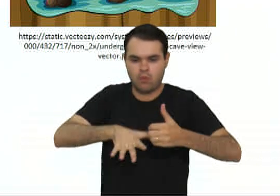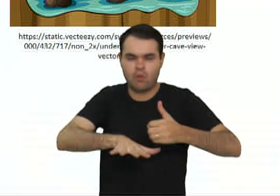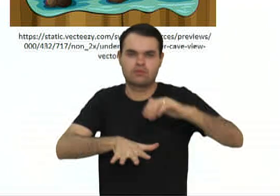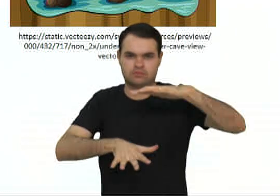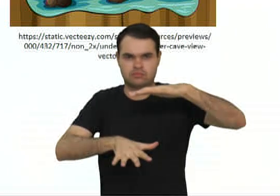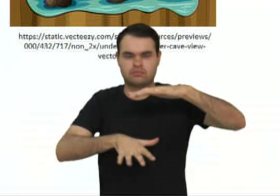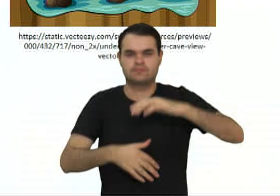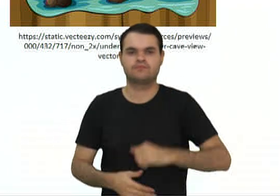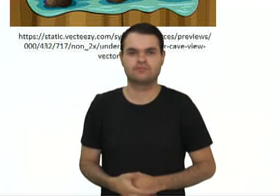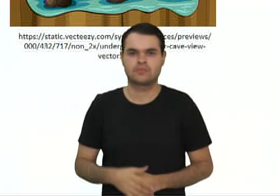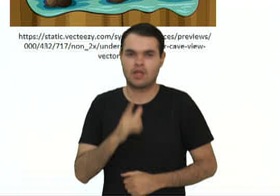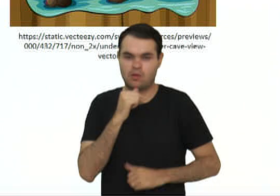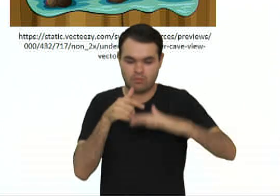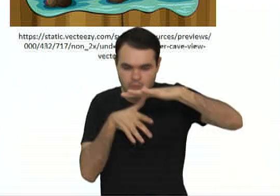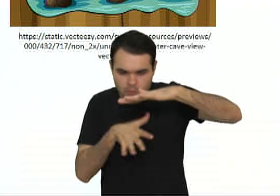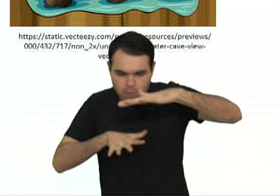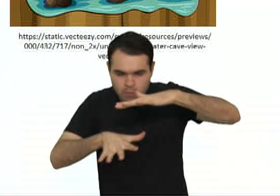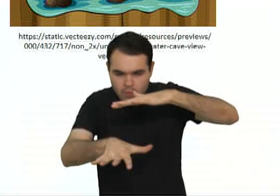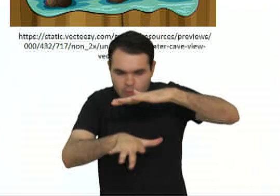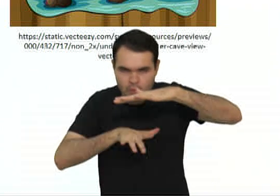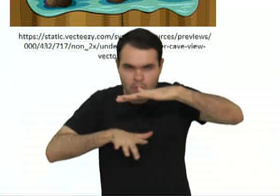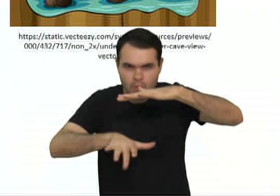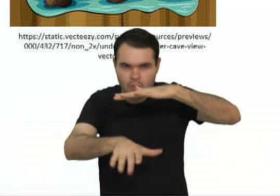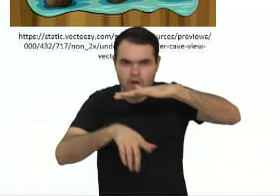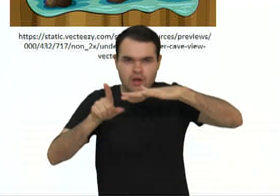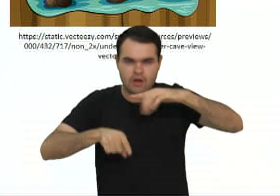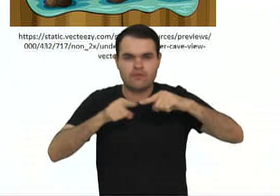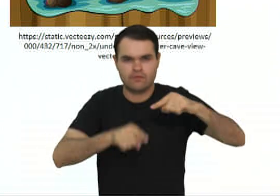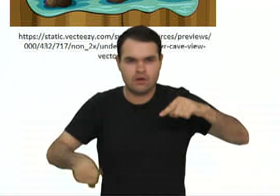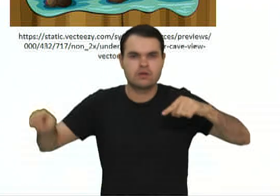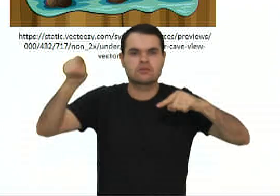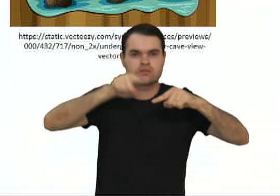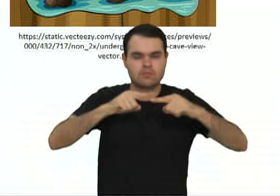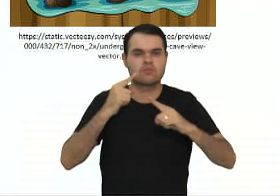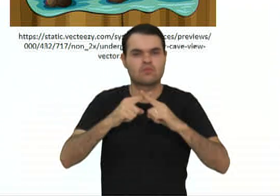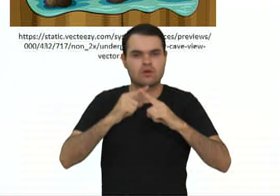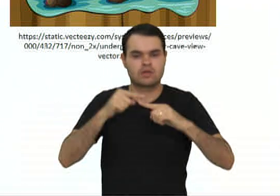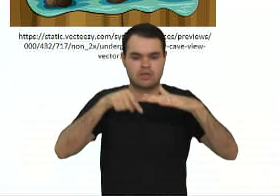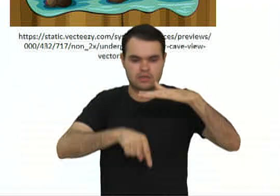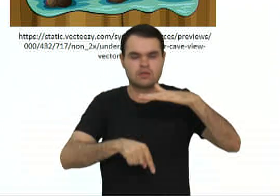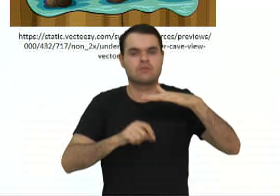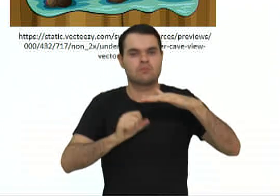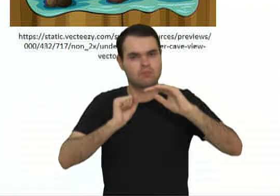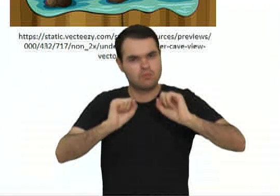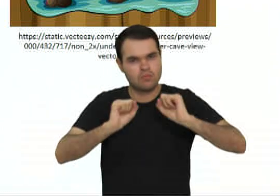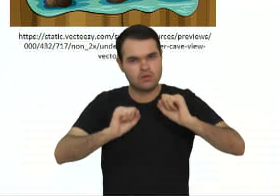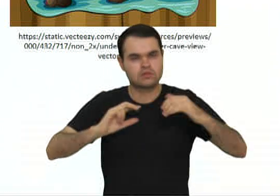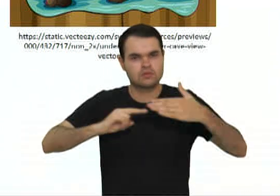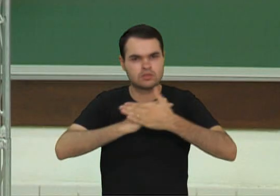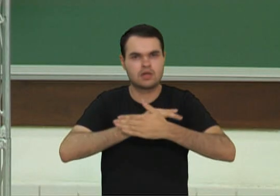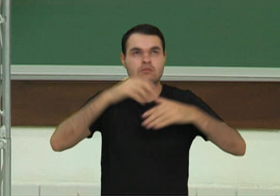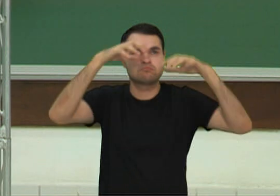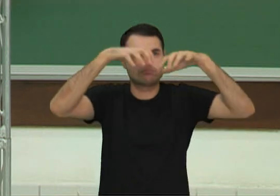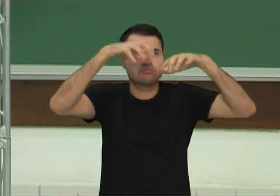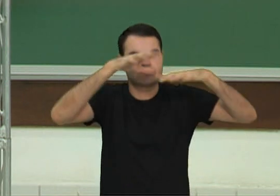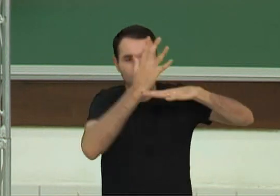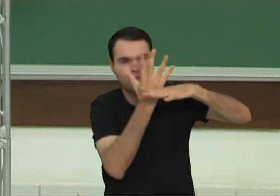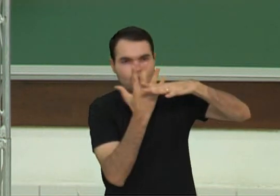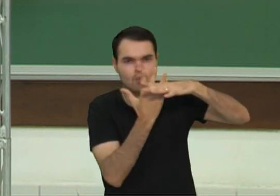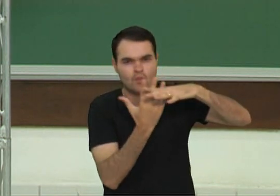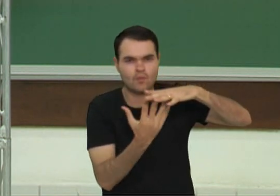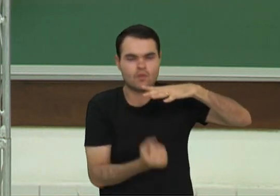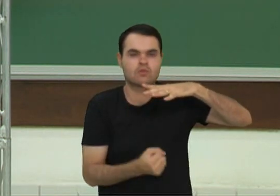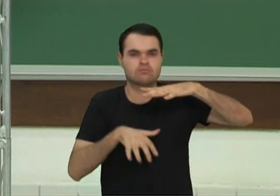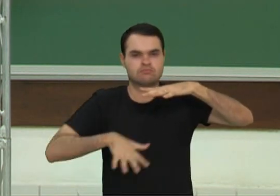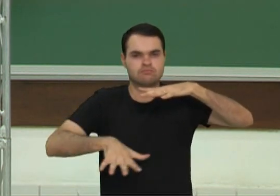águas subterrâneas cumprem uma fase do ciclo hidrológico, uma vez que constituem parcela da água precipitada. Então, da onde veio essa água que